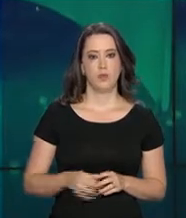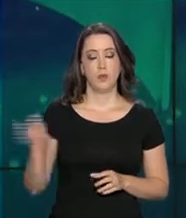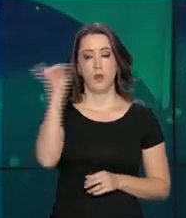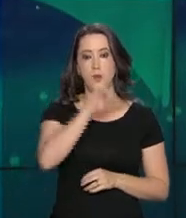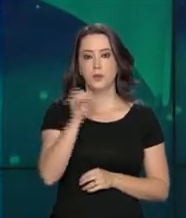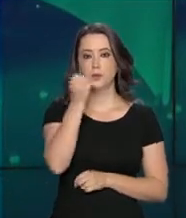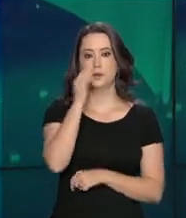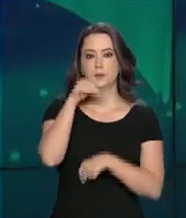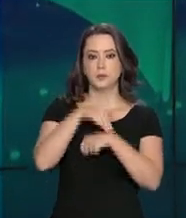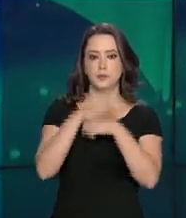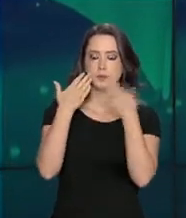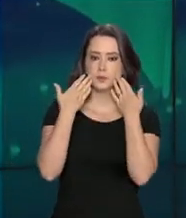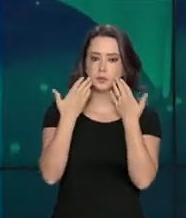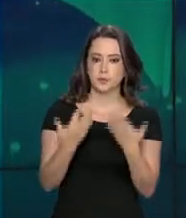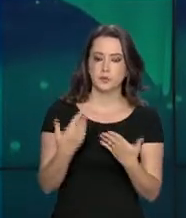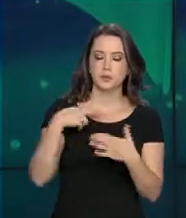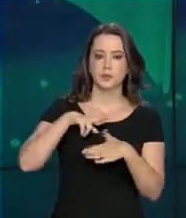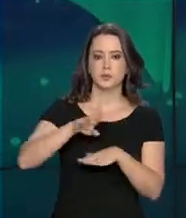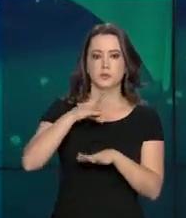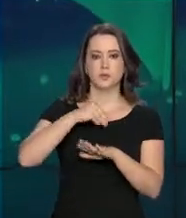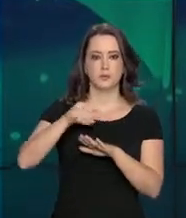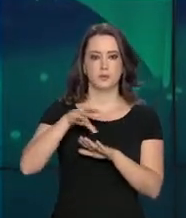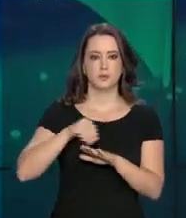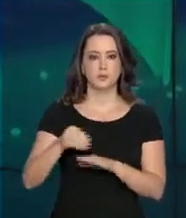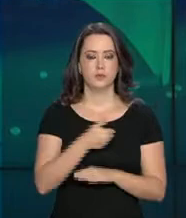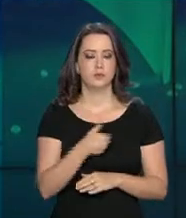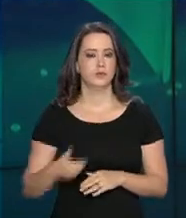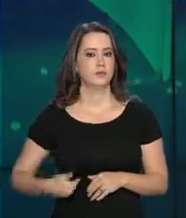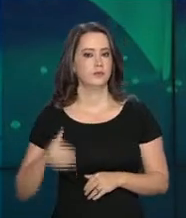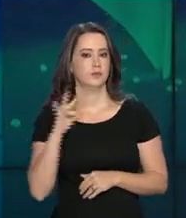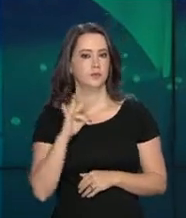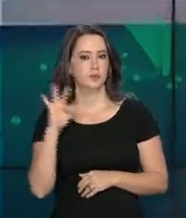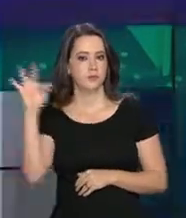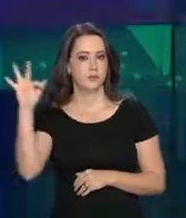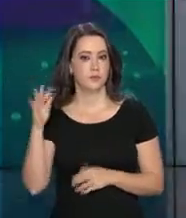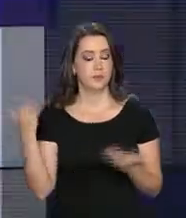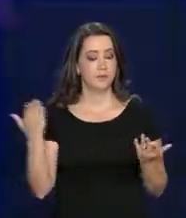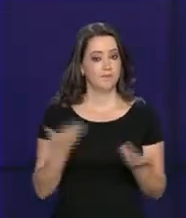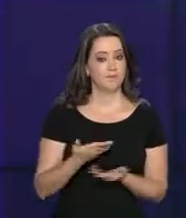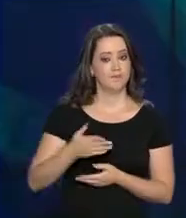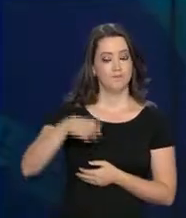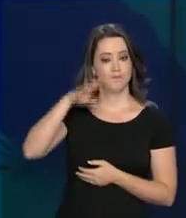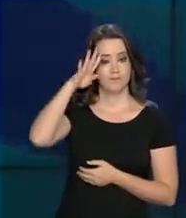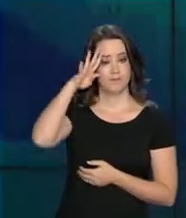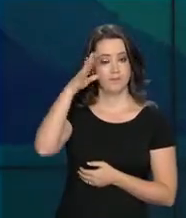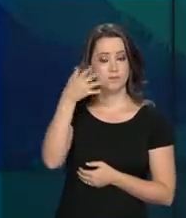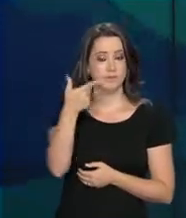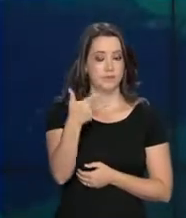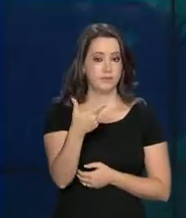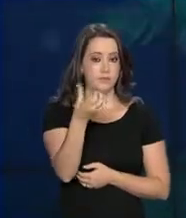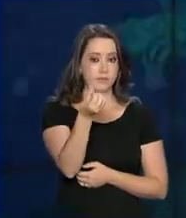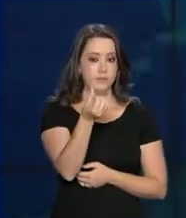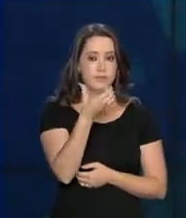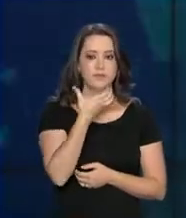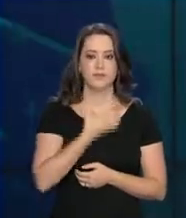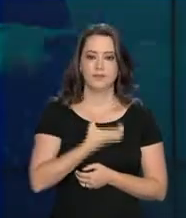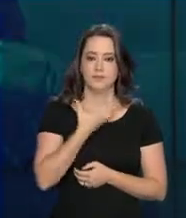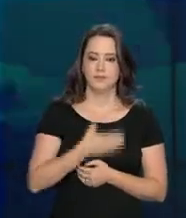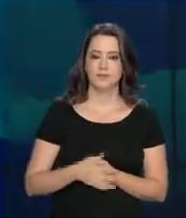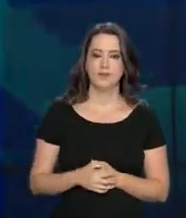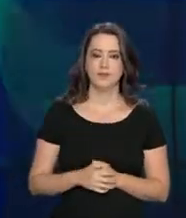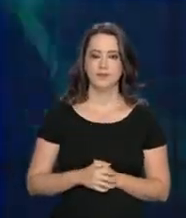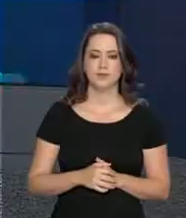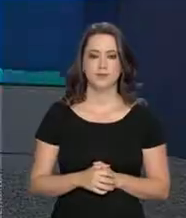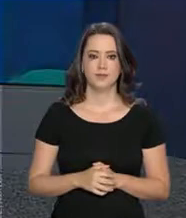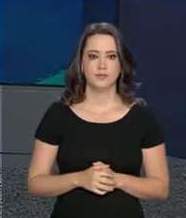Olá, boa noite. Começa agora o repórter NBR com as notícias do governo federal desta quarta-feira, 26 de